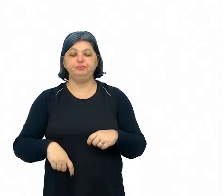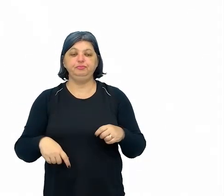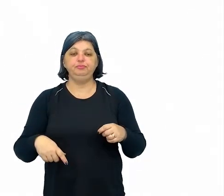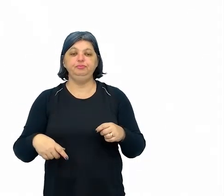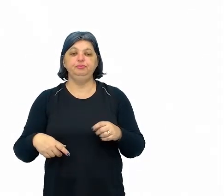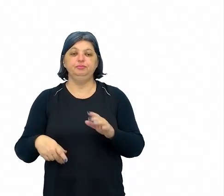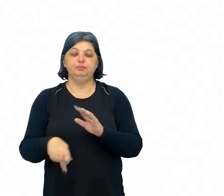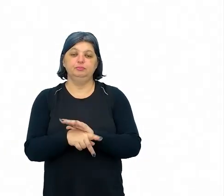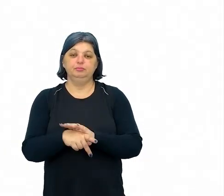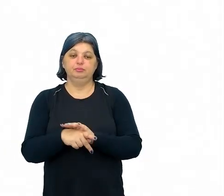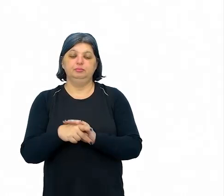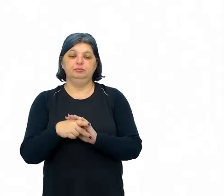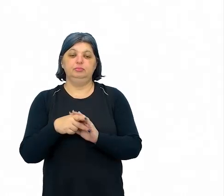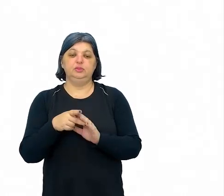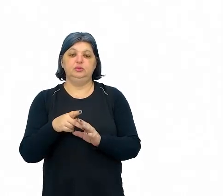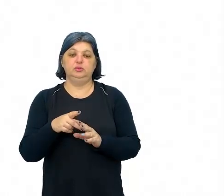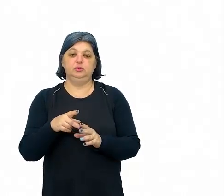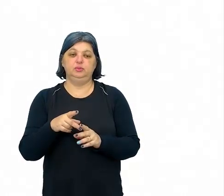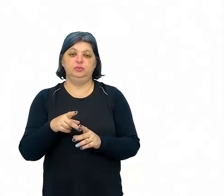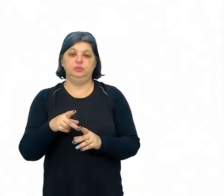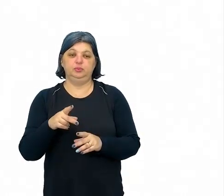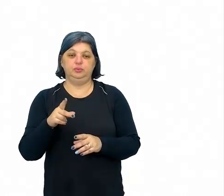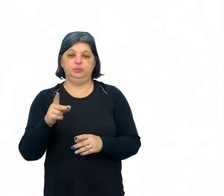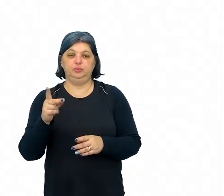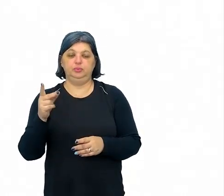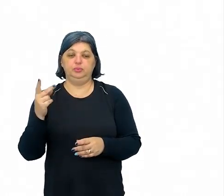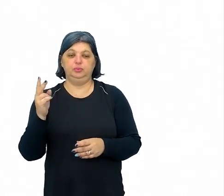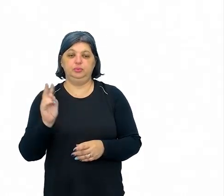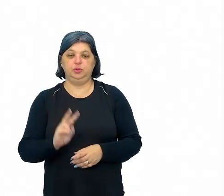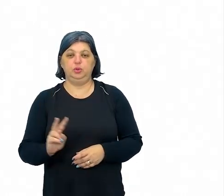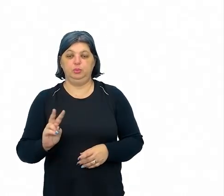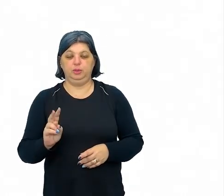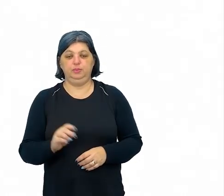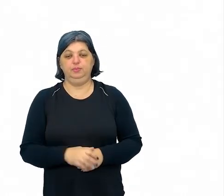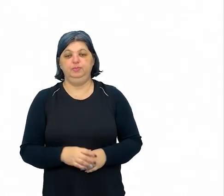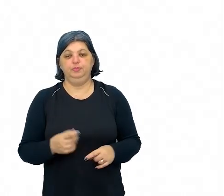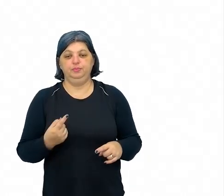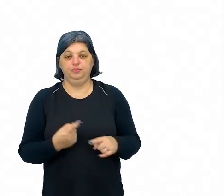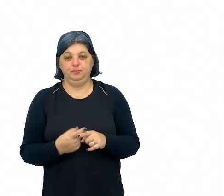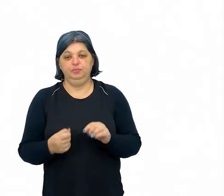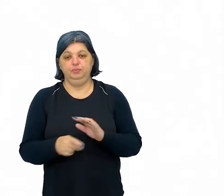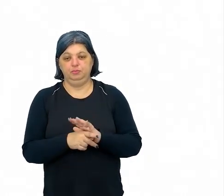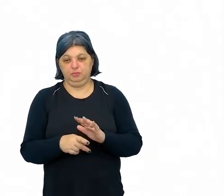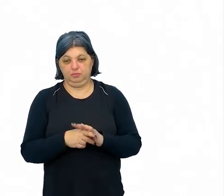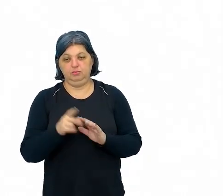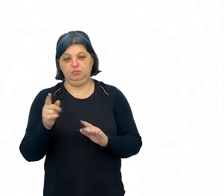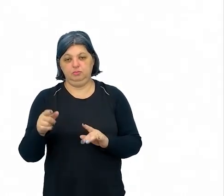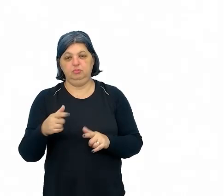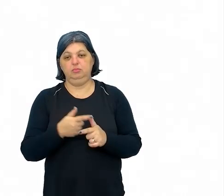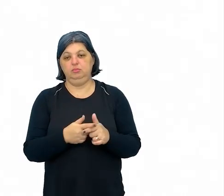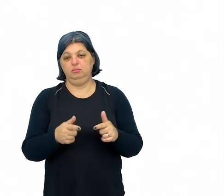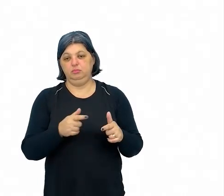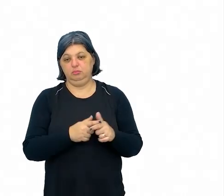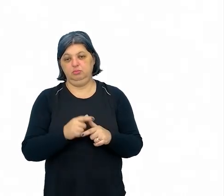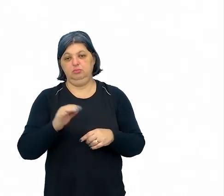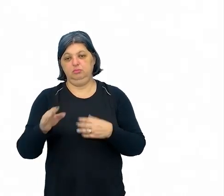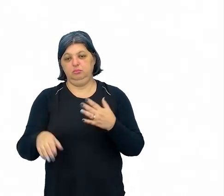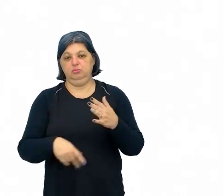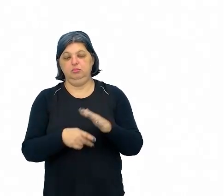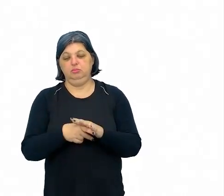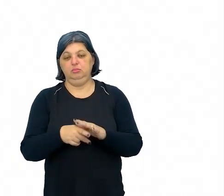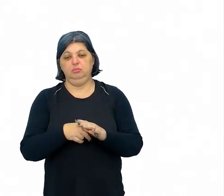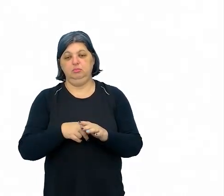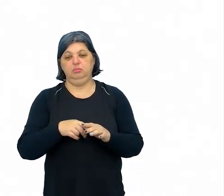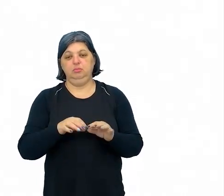sexto ano. Aqui no sétimo ano, também vou trabalhar com grandezas e medidas, também problemas que envolvam